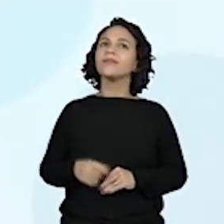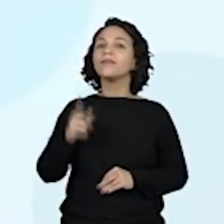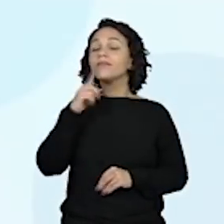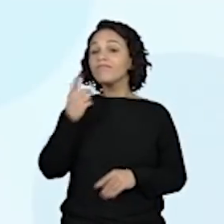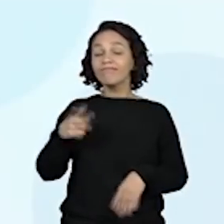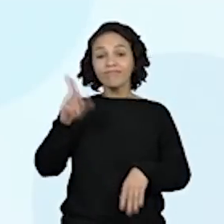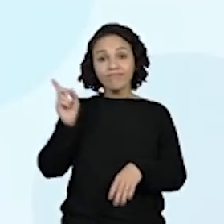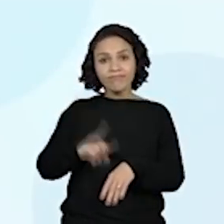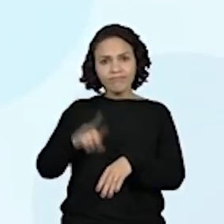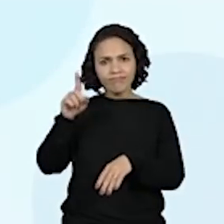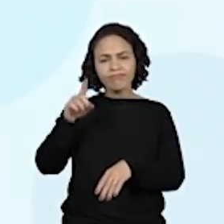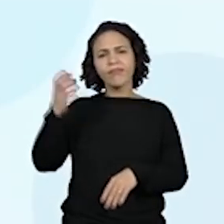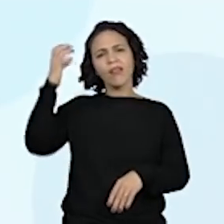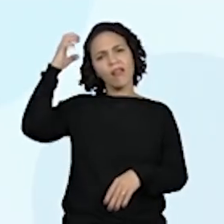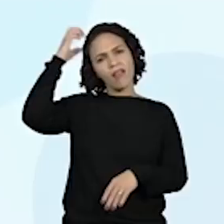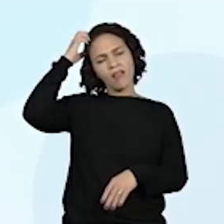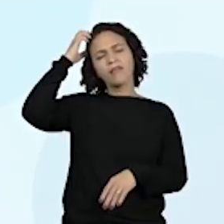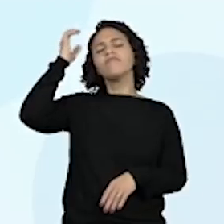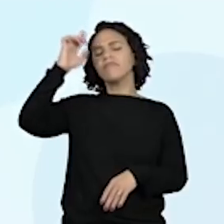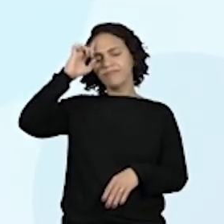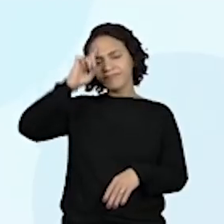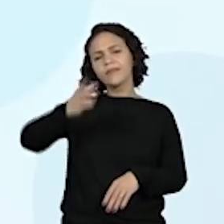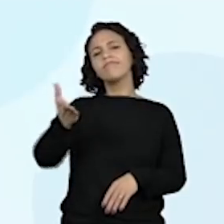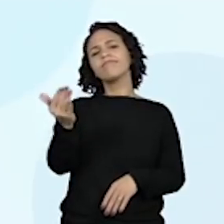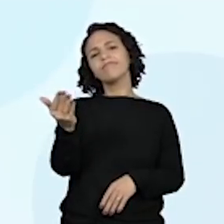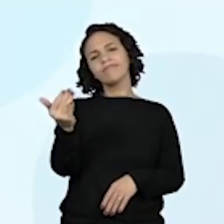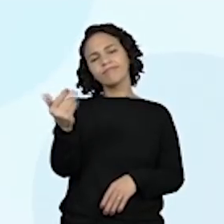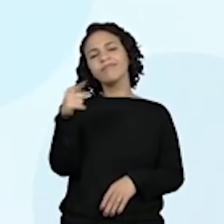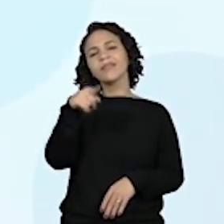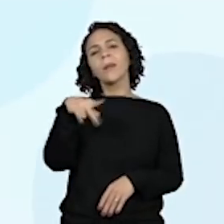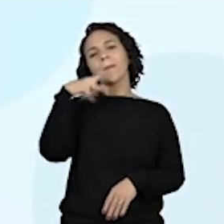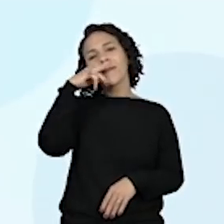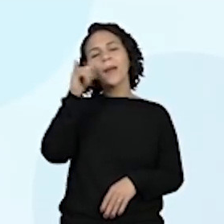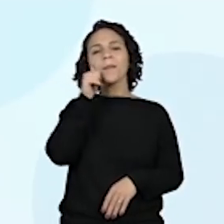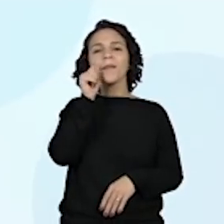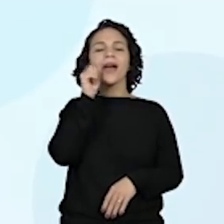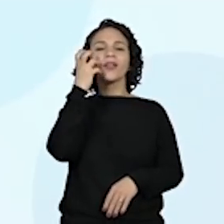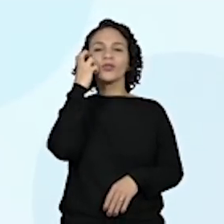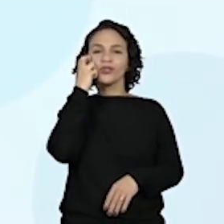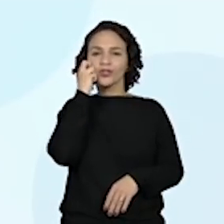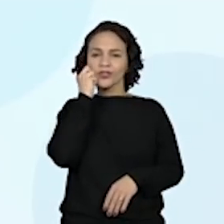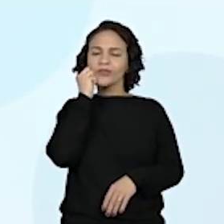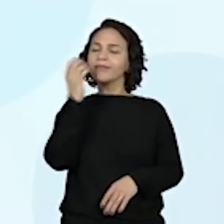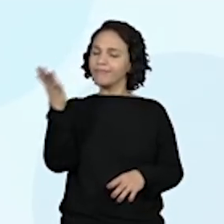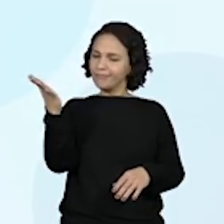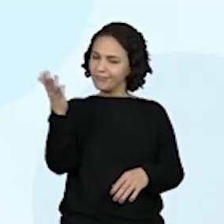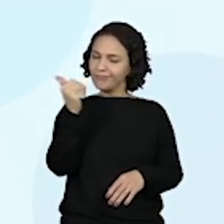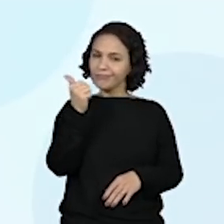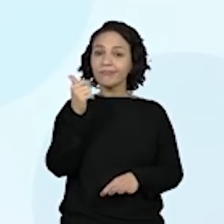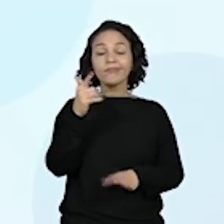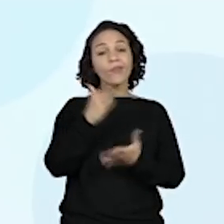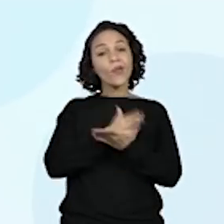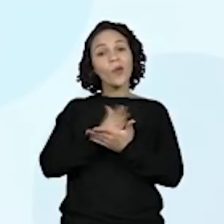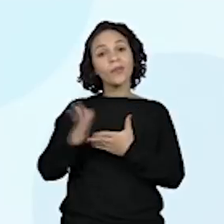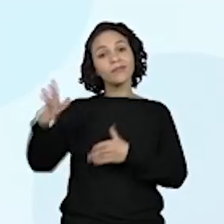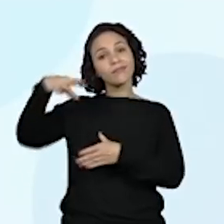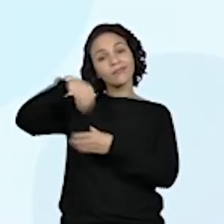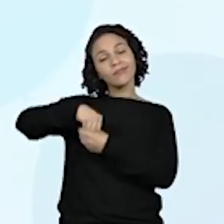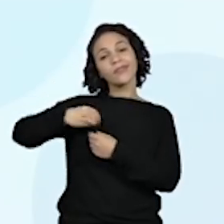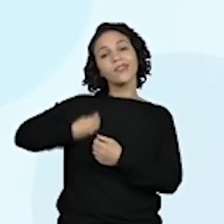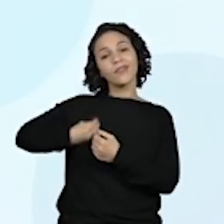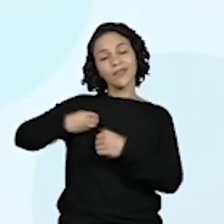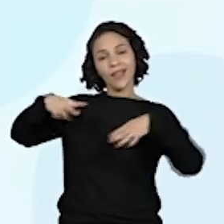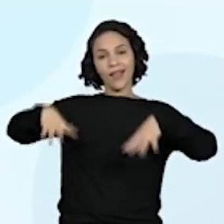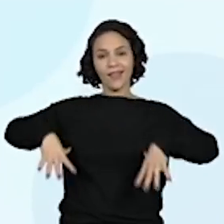Imediatamente, o rei mandou trazer os pais adotivos, que passaram a viver no